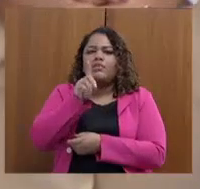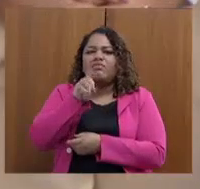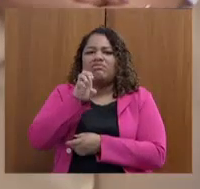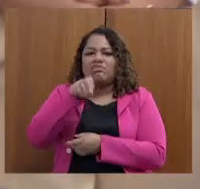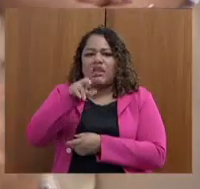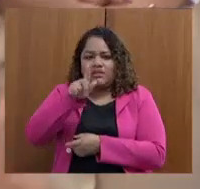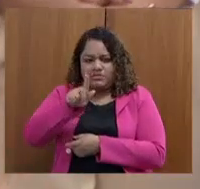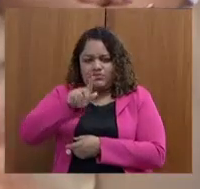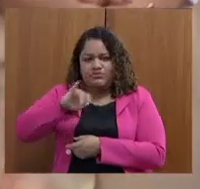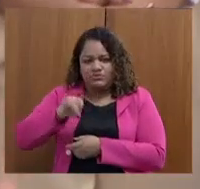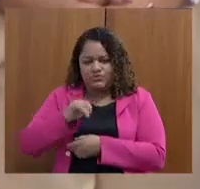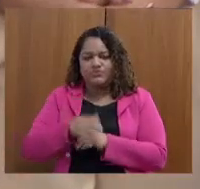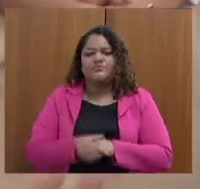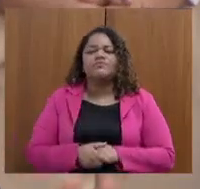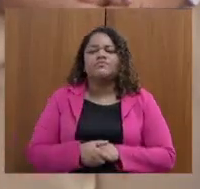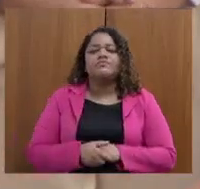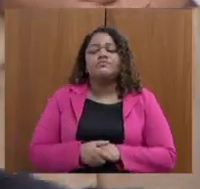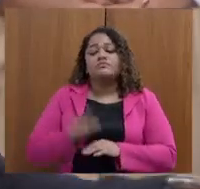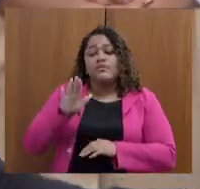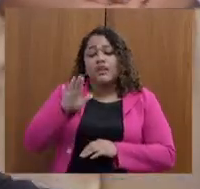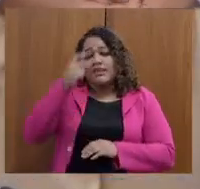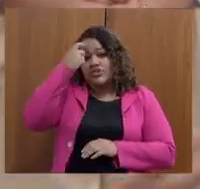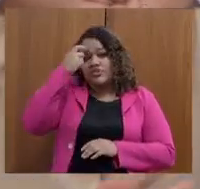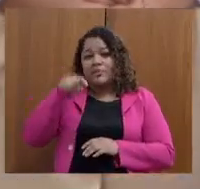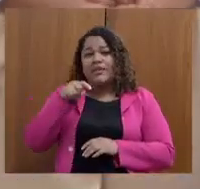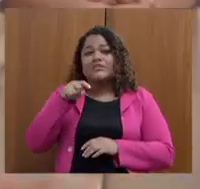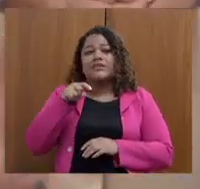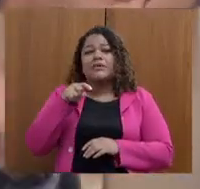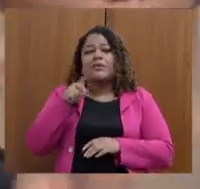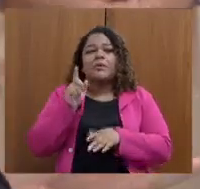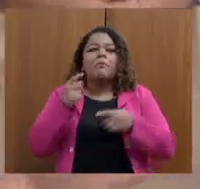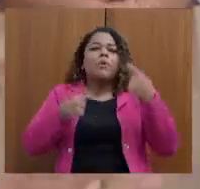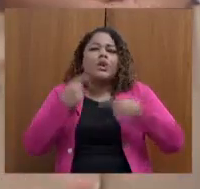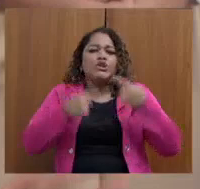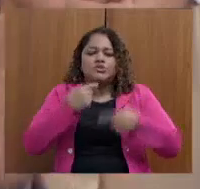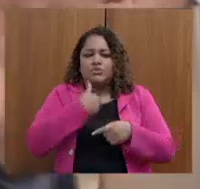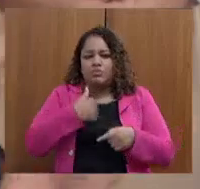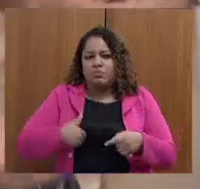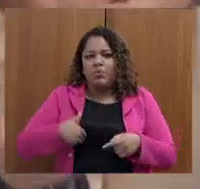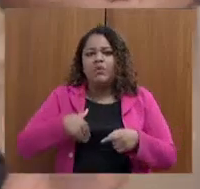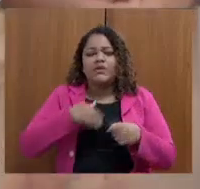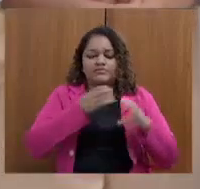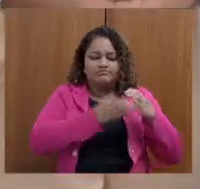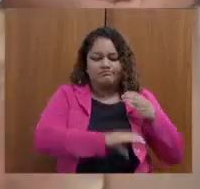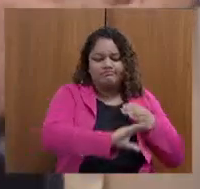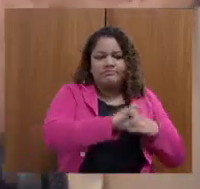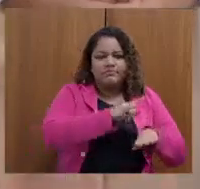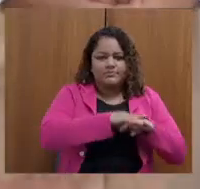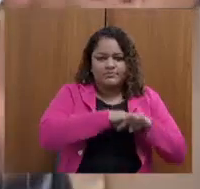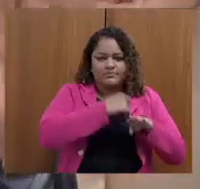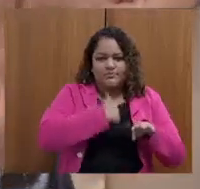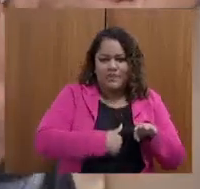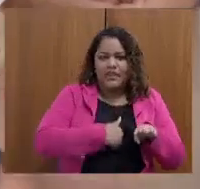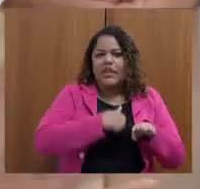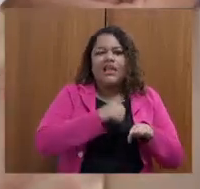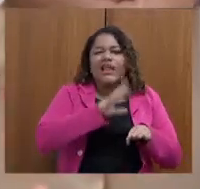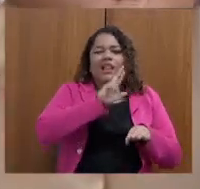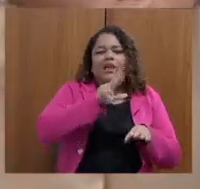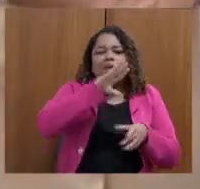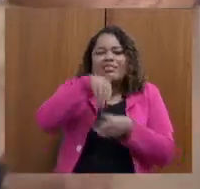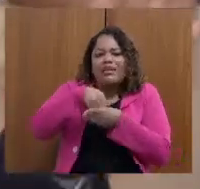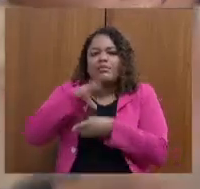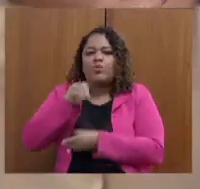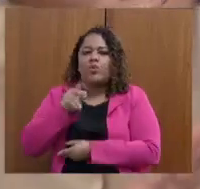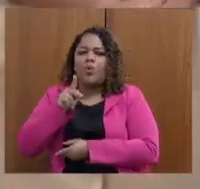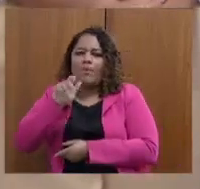política pública de saneamento na Copasa em si a gente pensa em ter todo cidadão ter acesso saneamento público